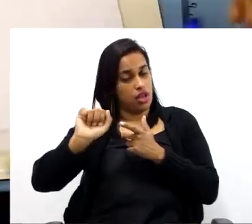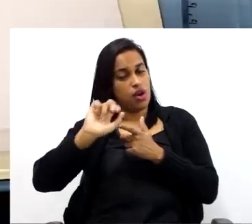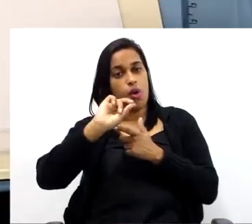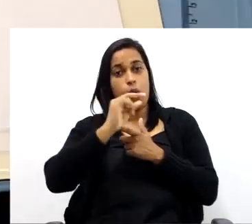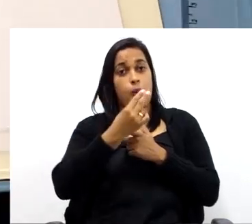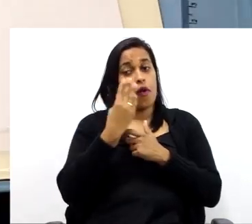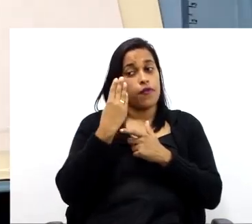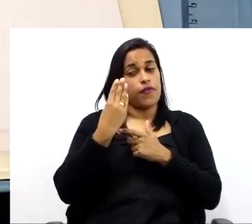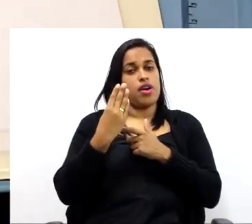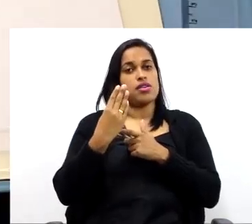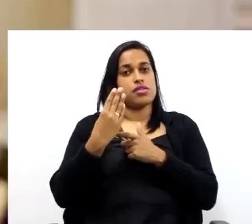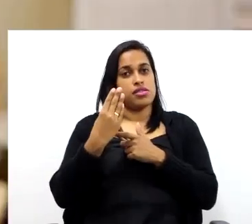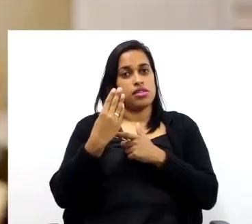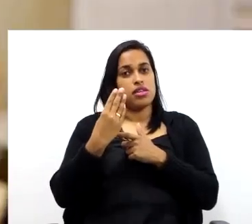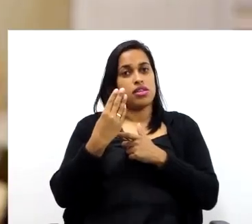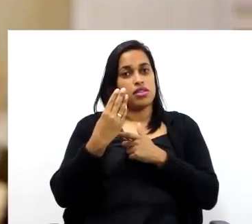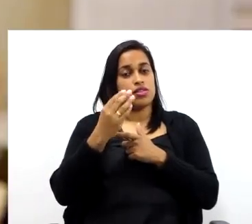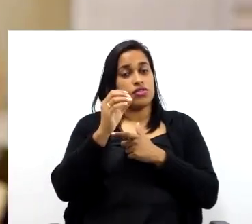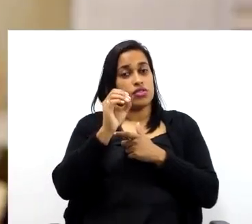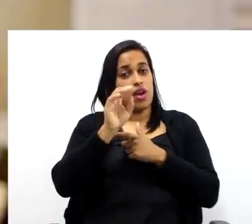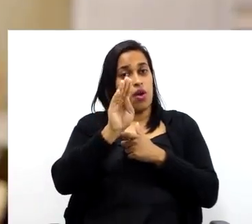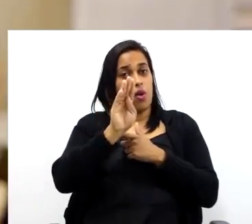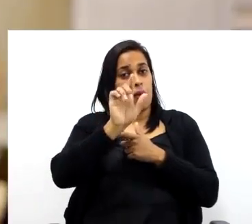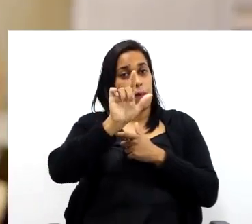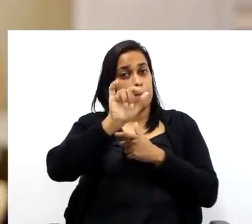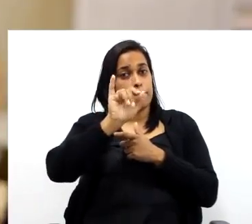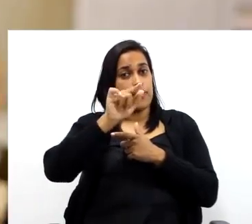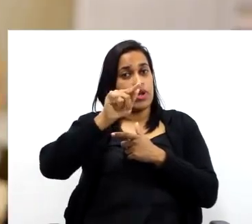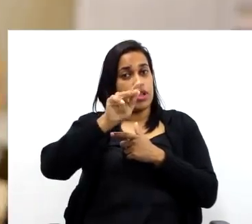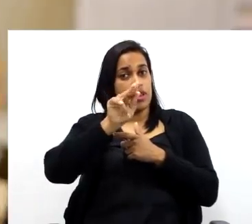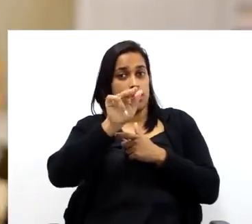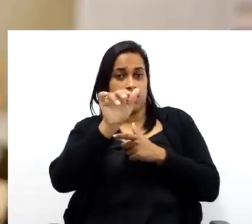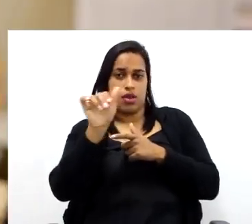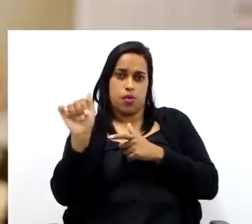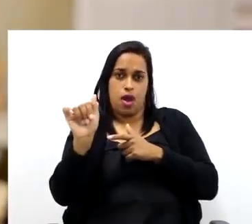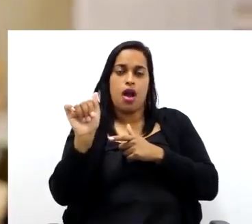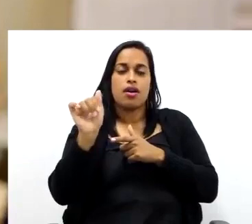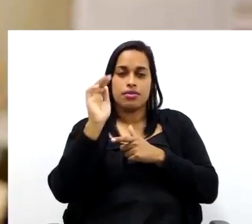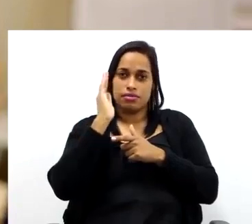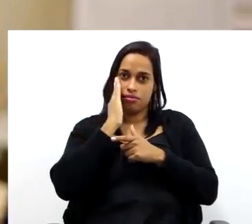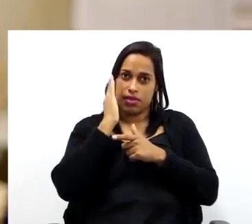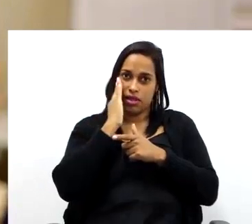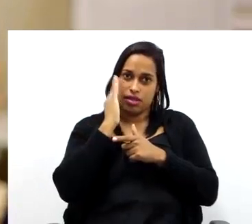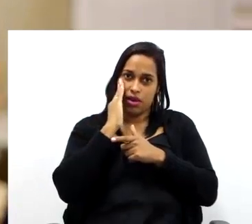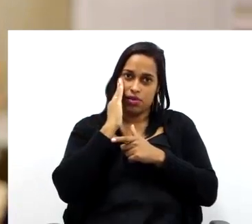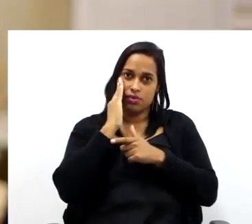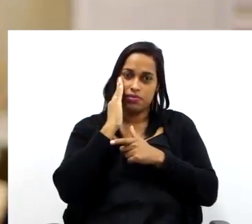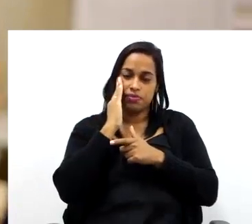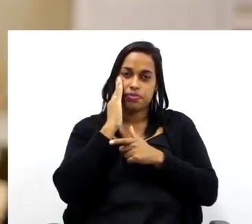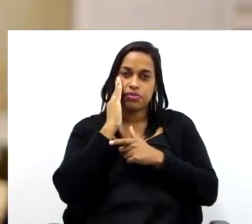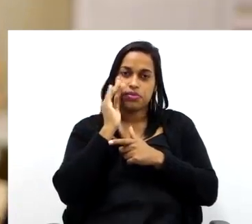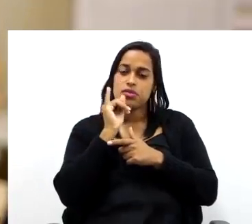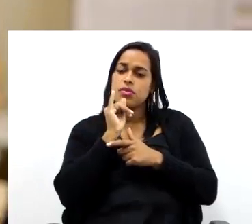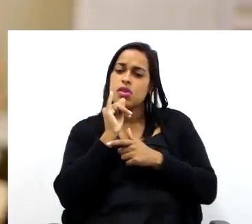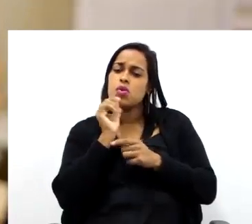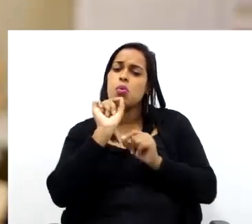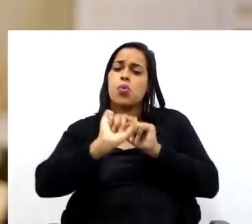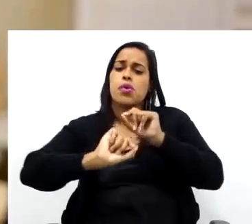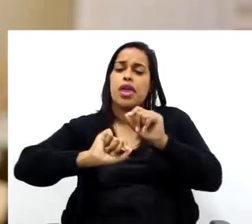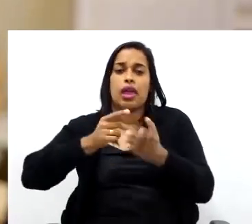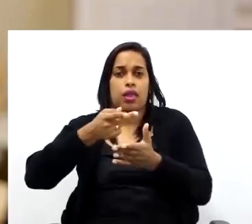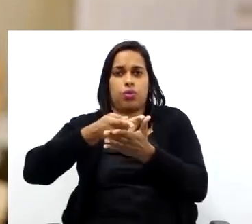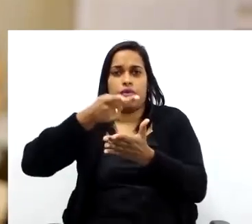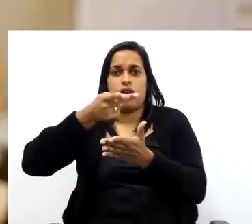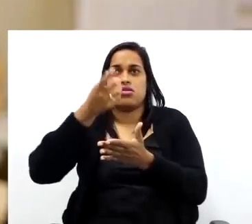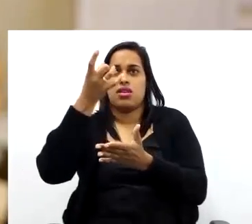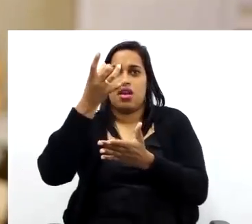está oblíqua. Ok? O que é que acontece com as arestas e faces de uma peça